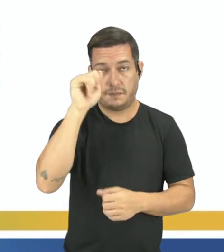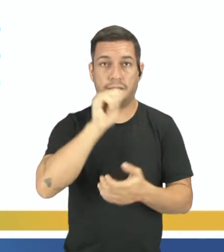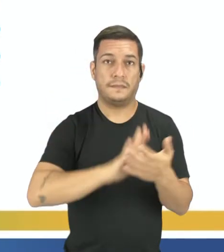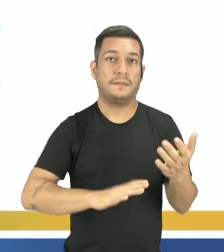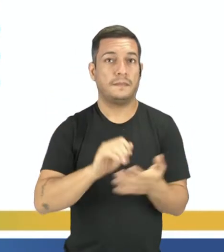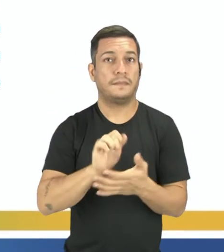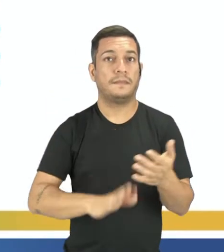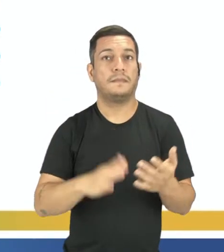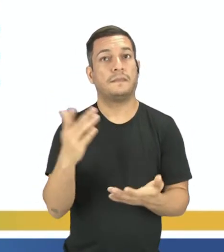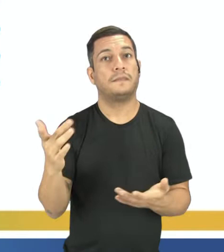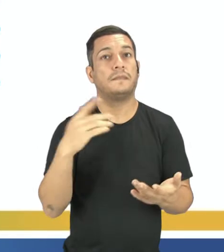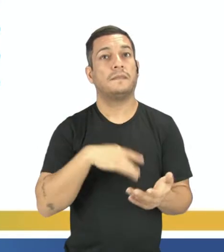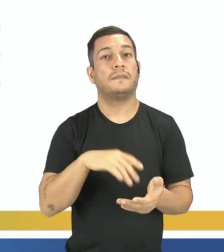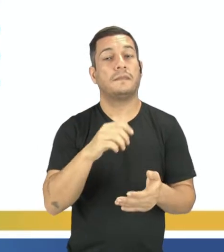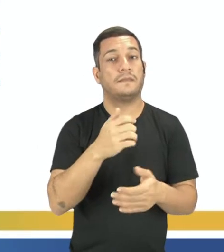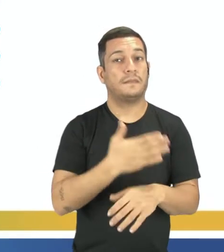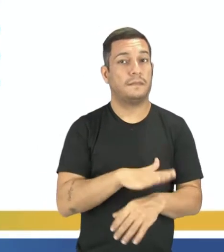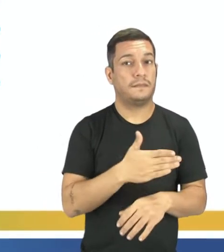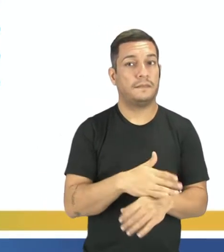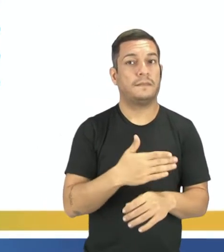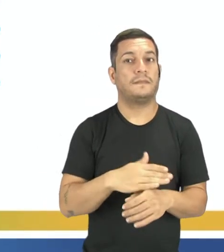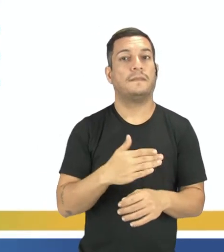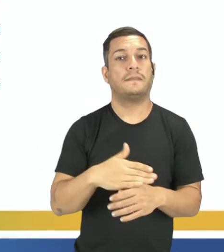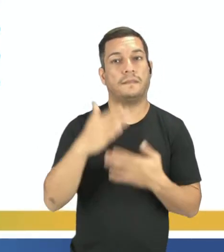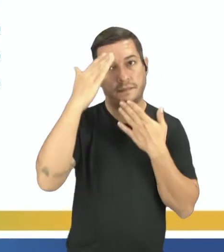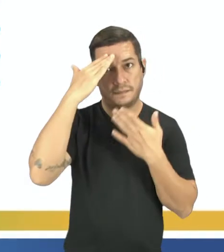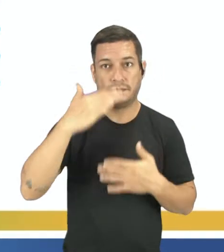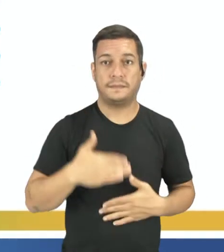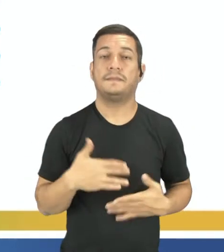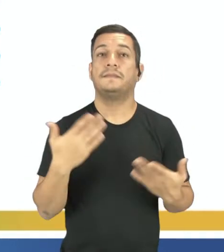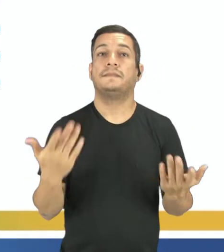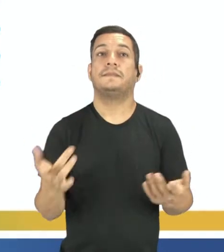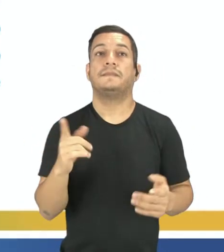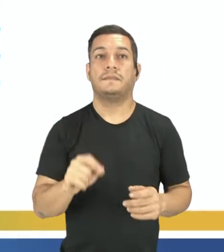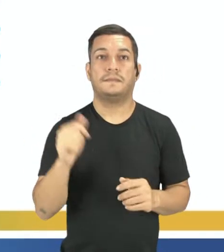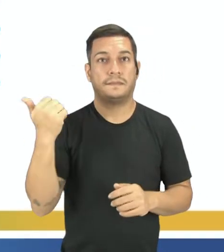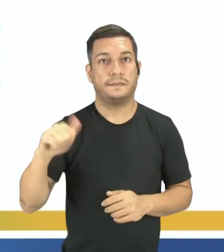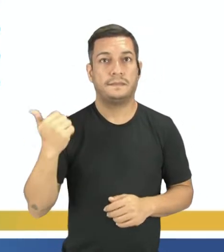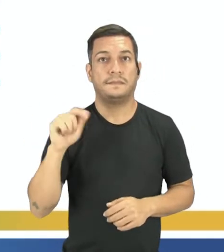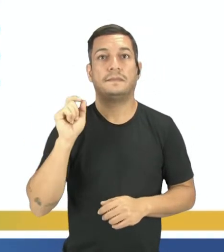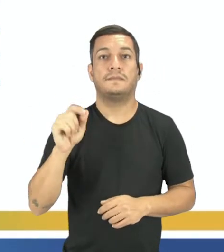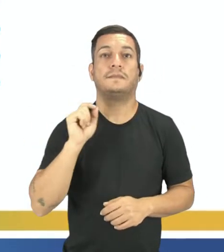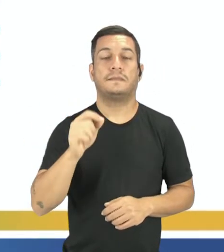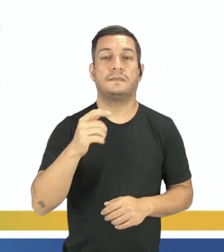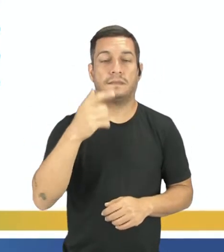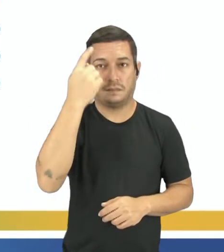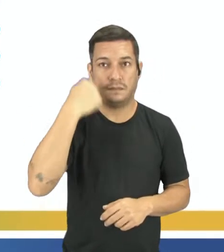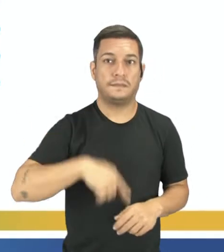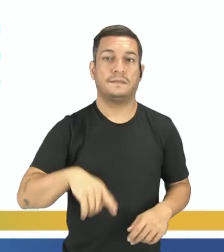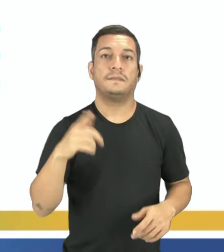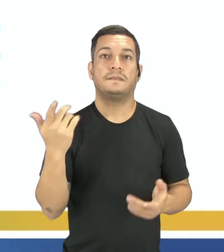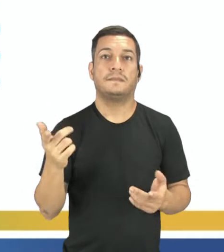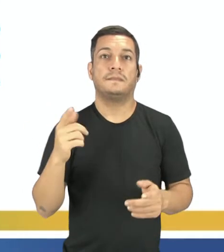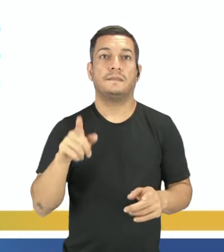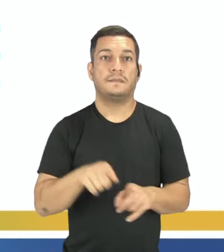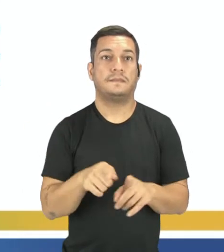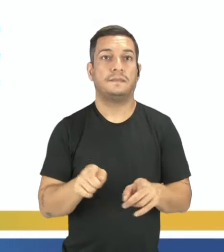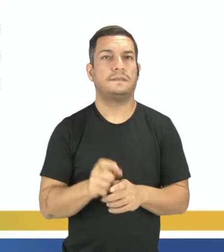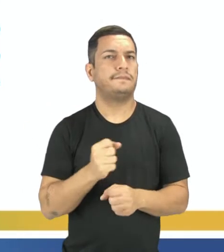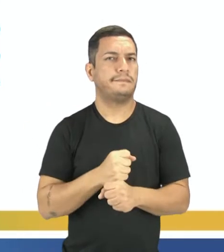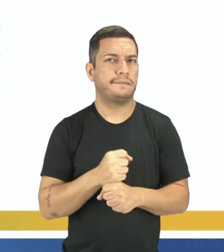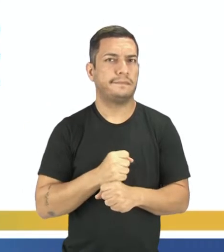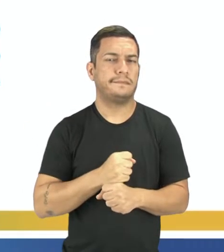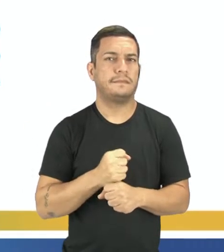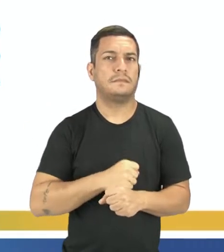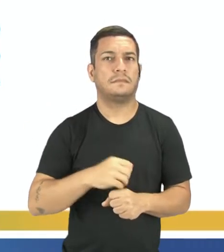ideia de atividade, no caso de uma atividade física, ou seja, era avaliada somente a aptidão física. Foi por muito